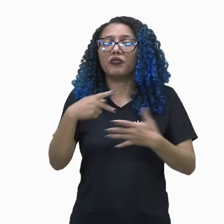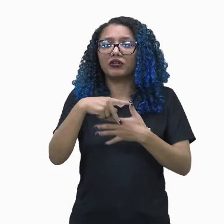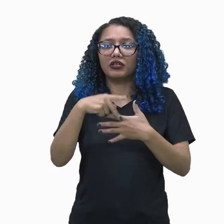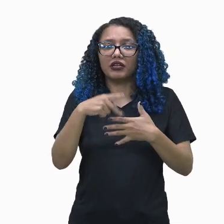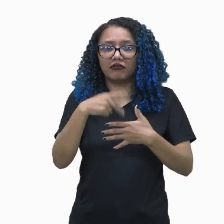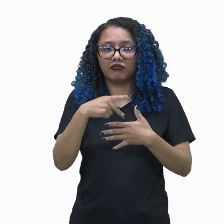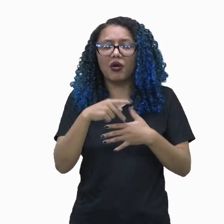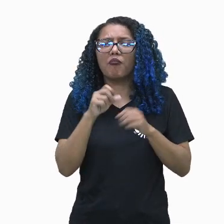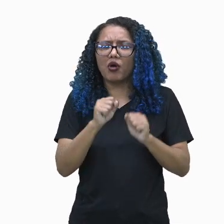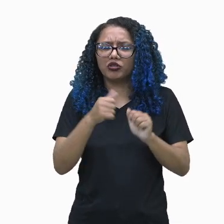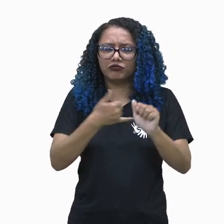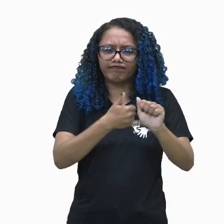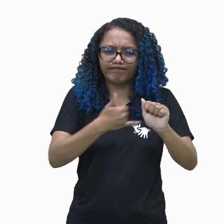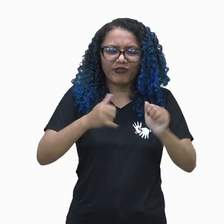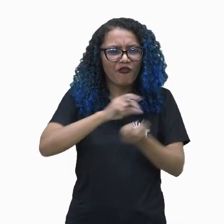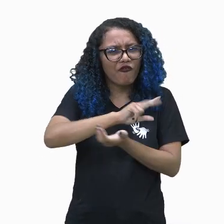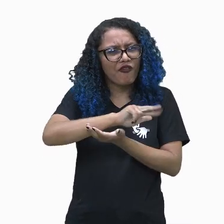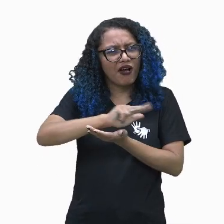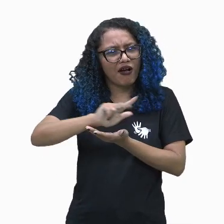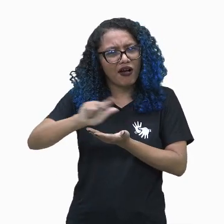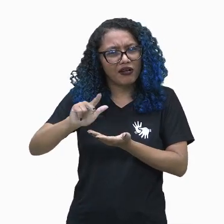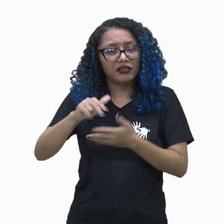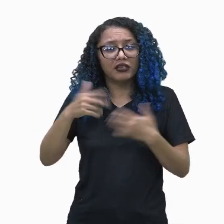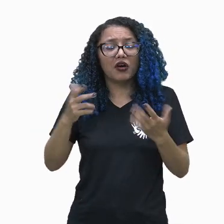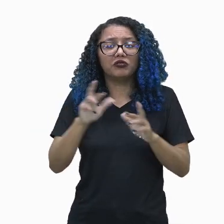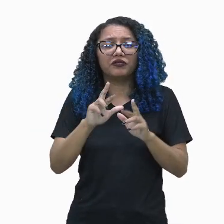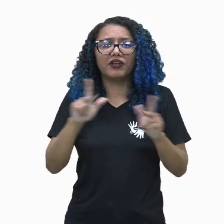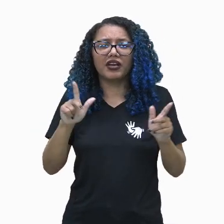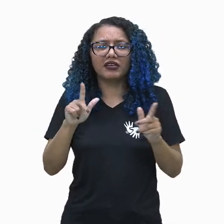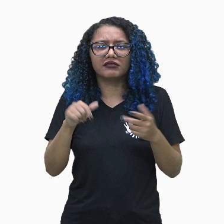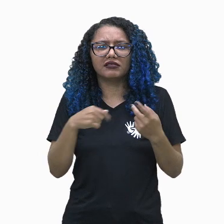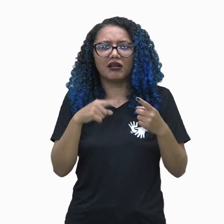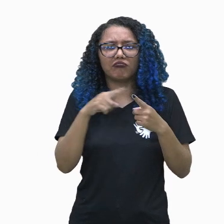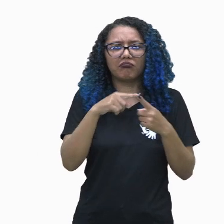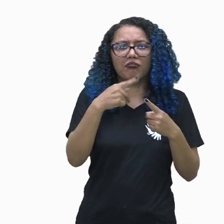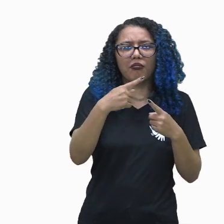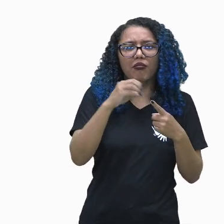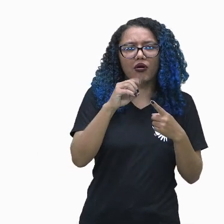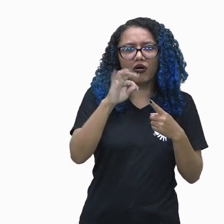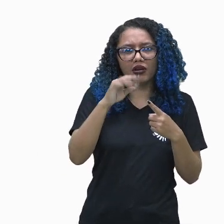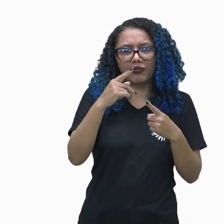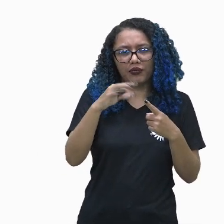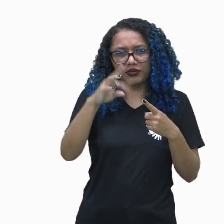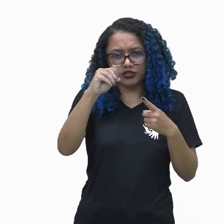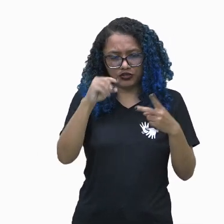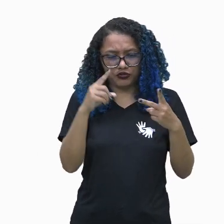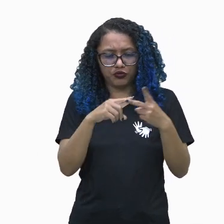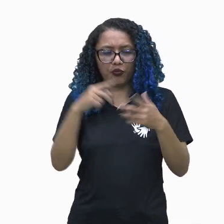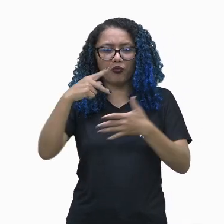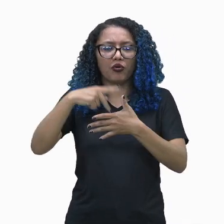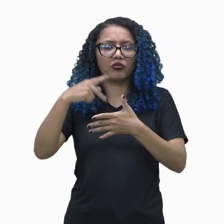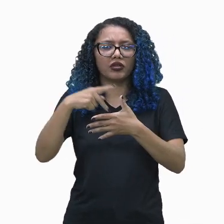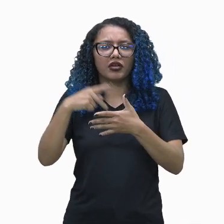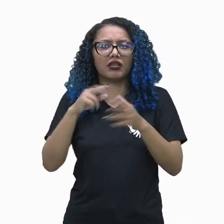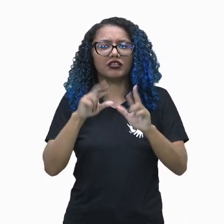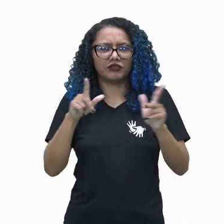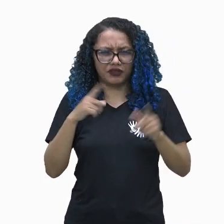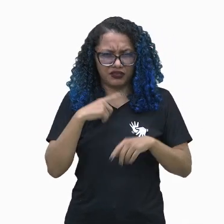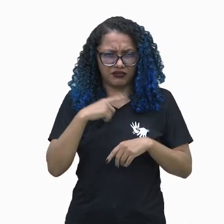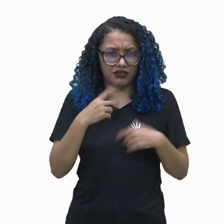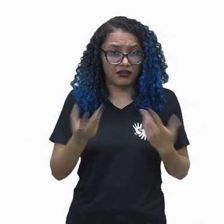milhares de aminoácidos. Então, qual é a diferença entre um polipeptídeo e proteína, professora? É possível distinguir